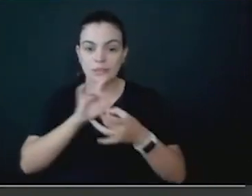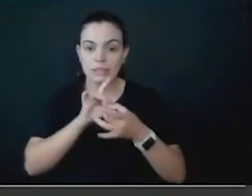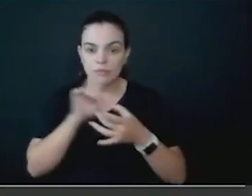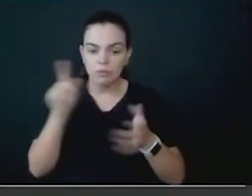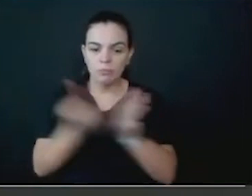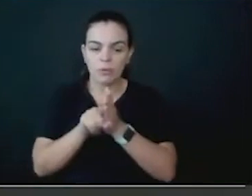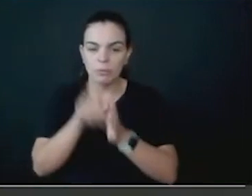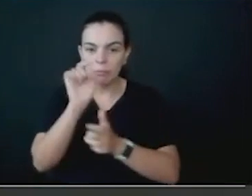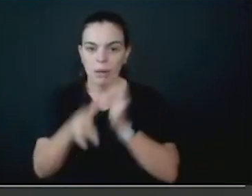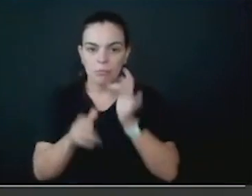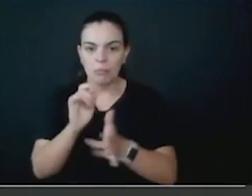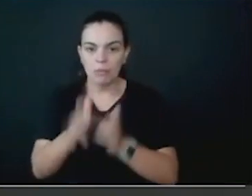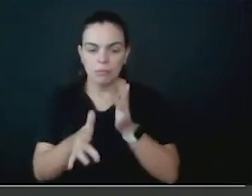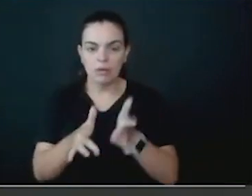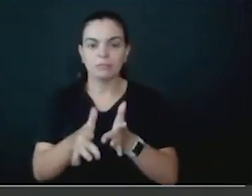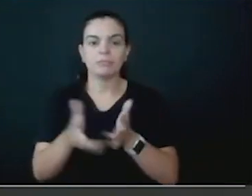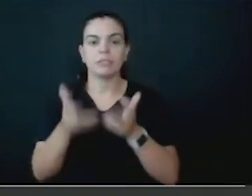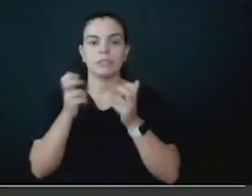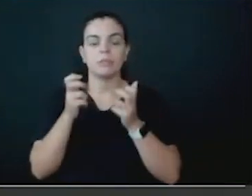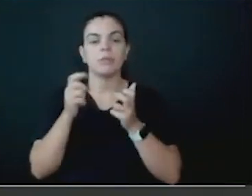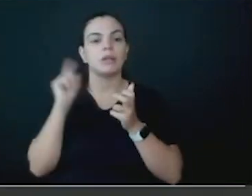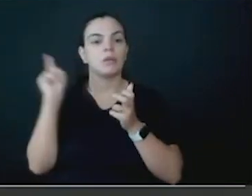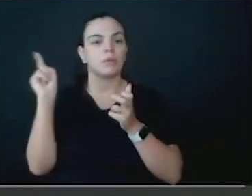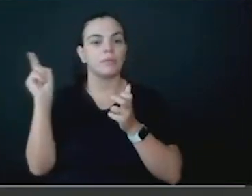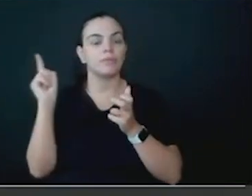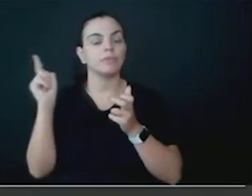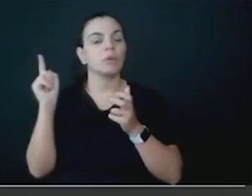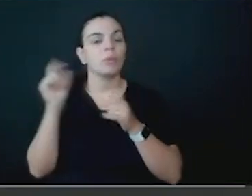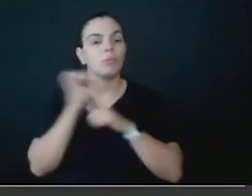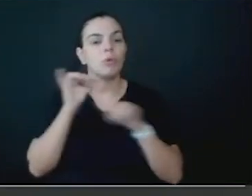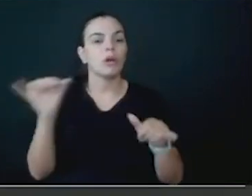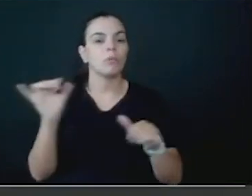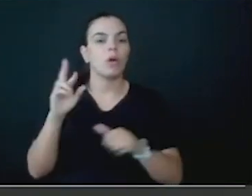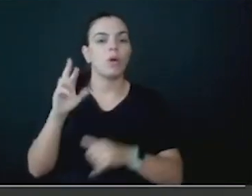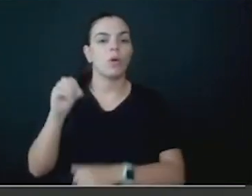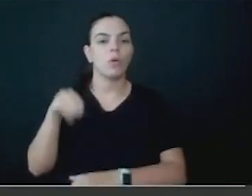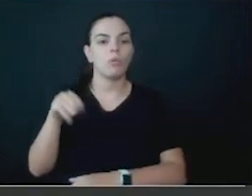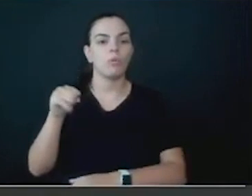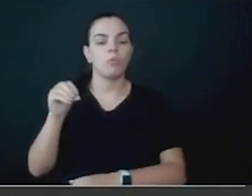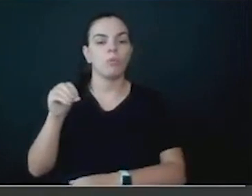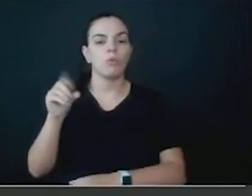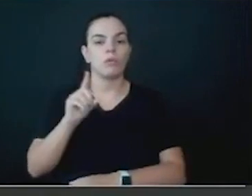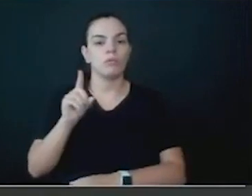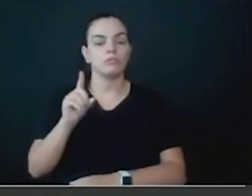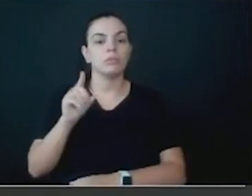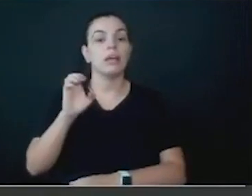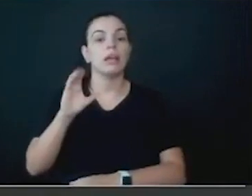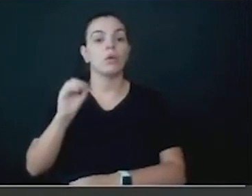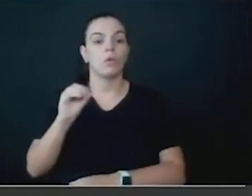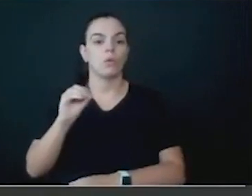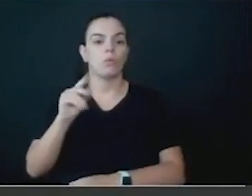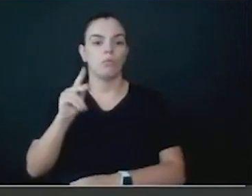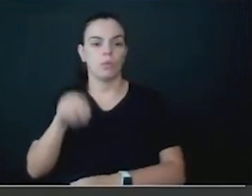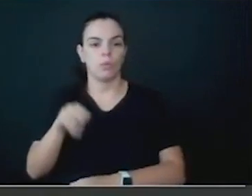de compostagem vem atingindo aquilo que foi previsto. Compostagem não, desculpa, é o ecoponto aqui. É,